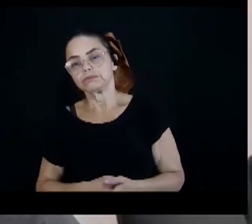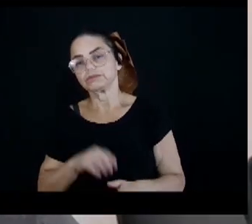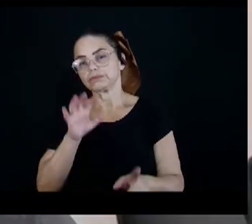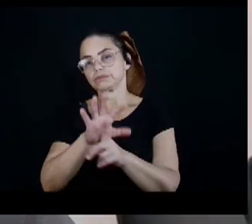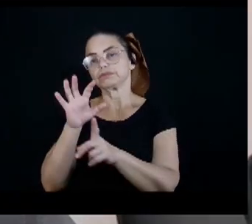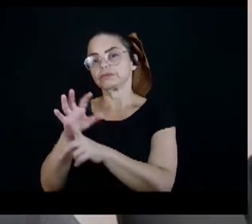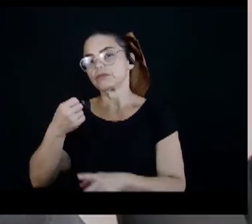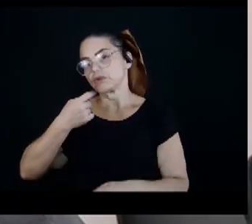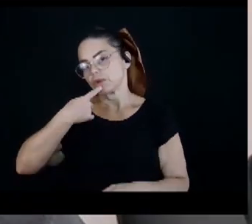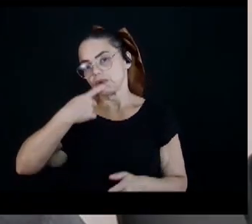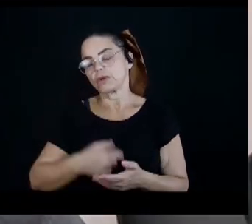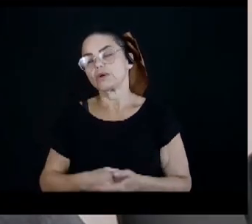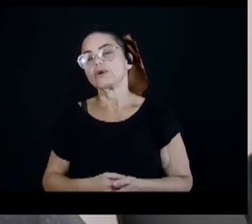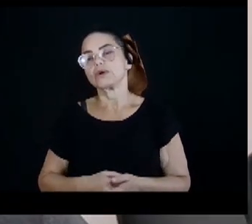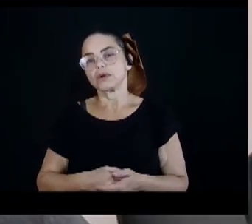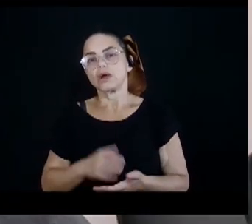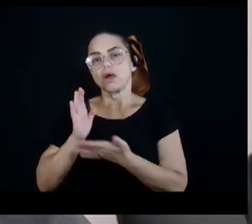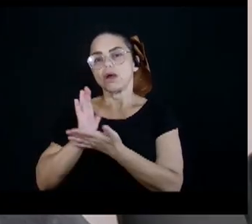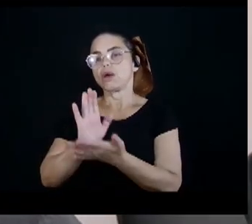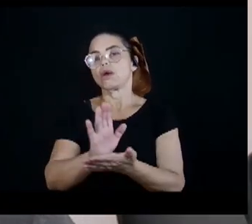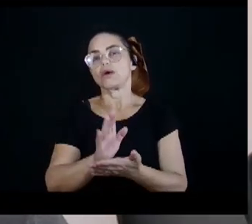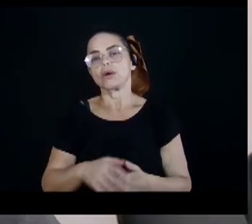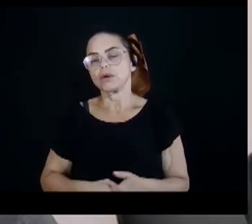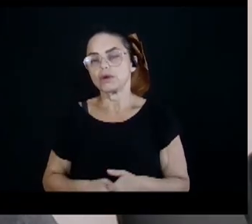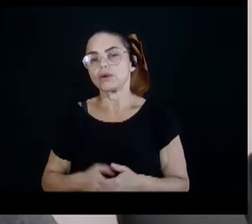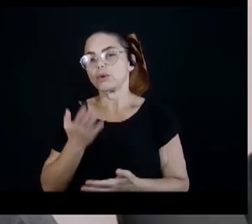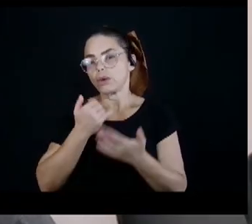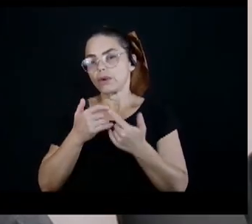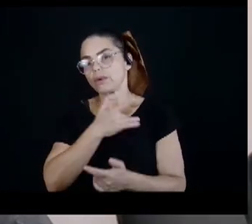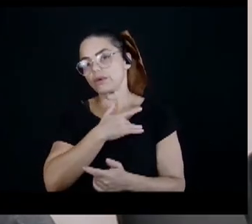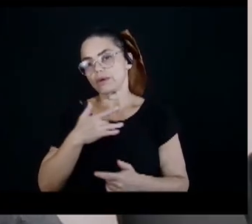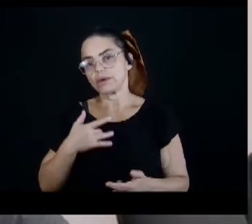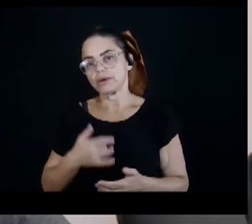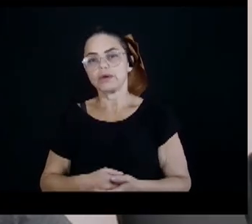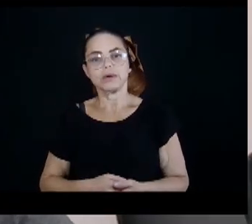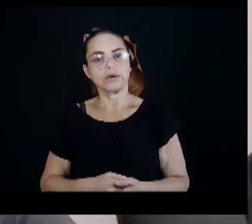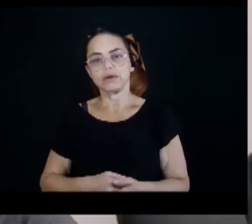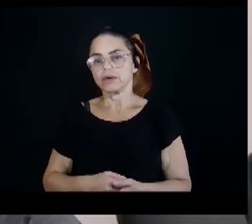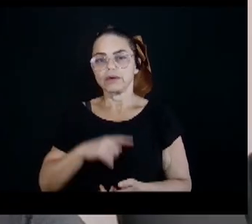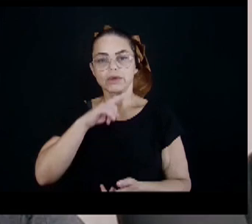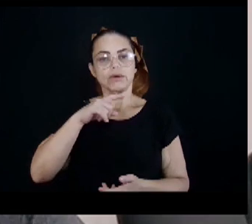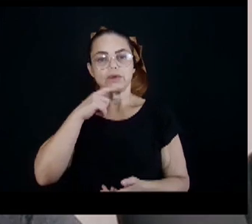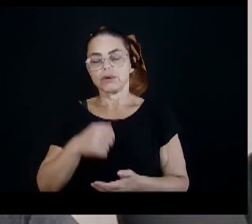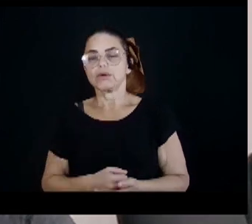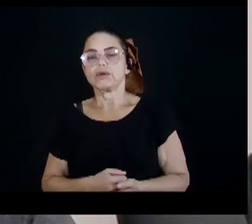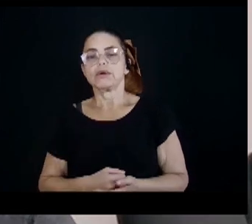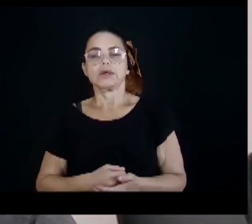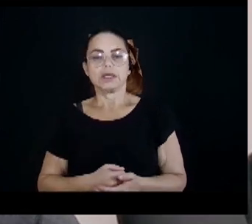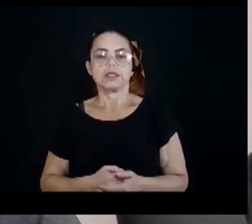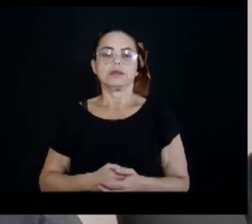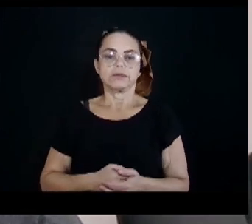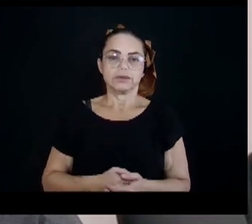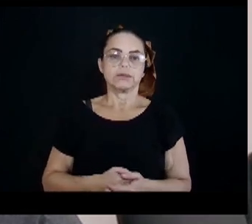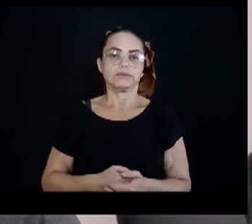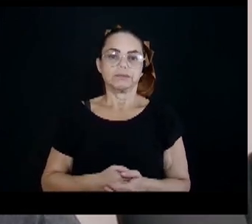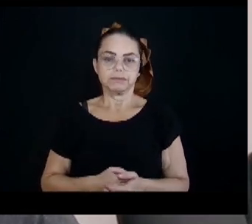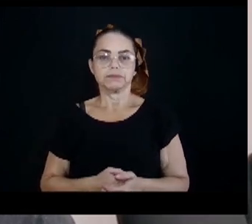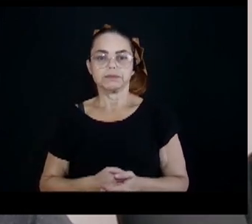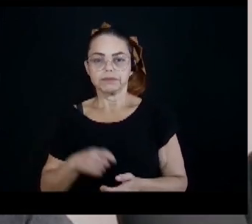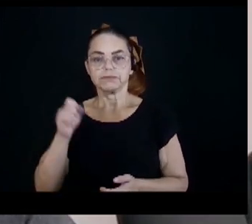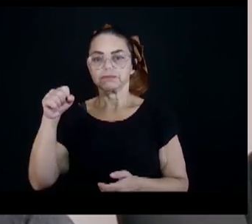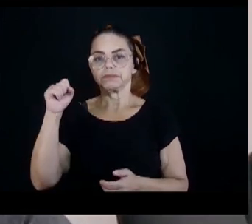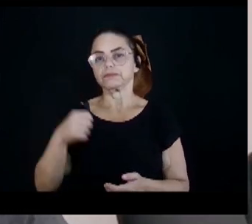vai começar a comer comida saudável e não conseguirá sair dessa comida saudável. Então, isso precisa ser